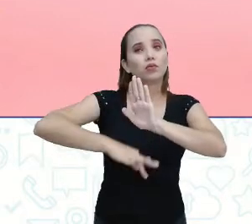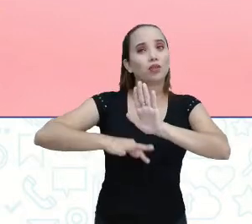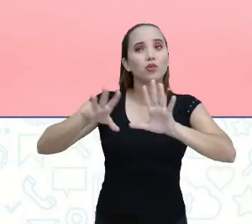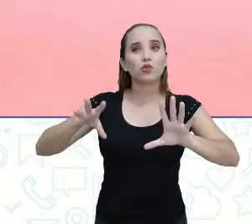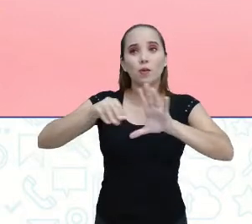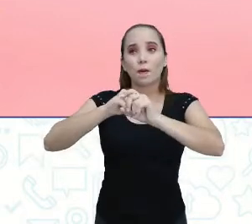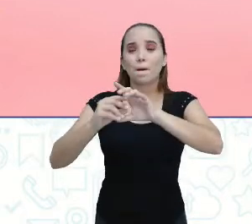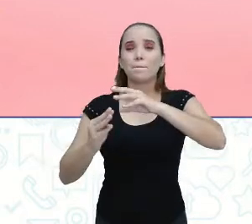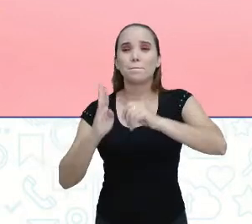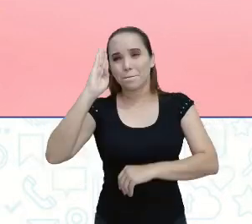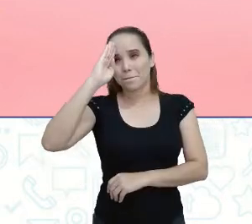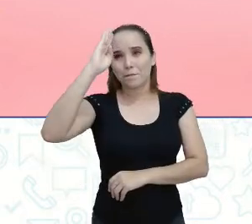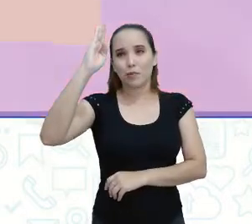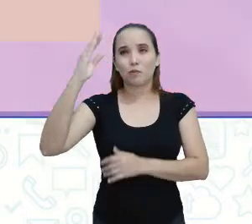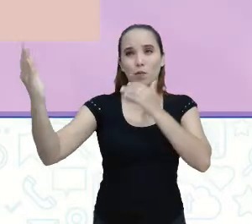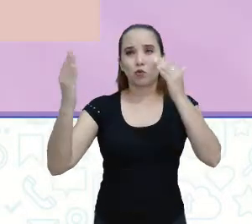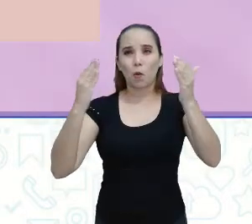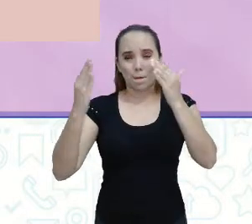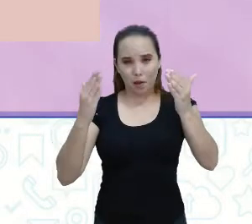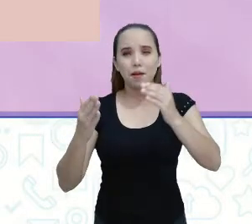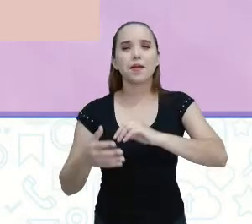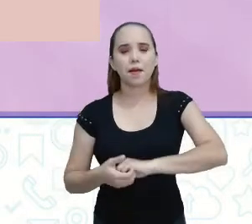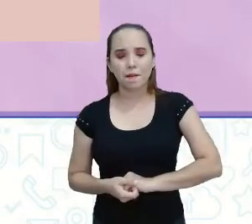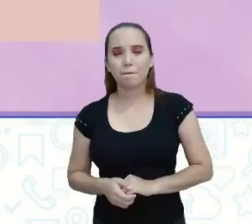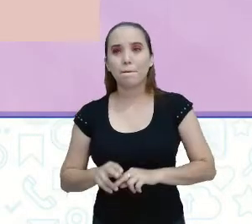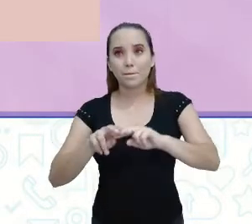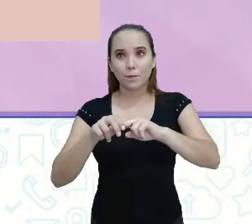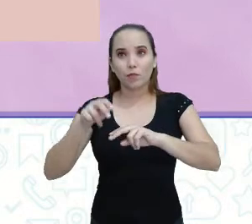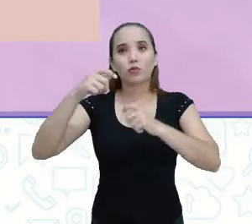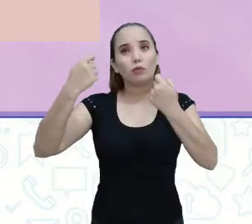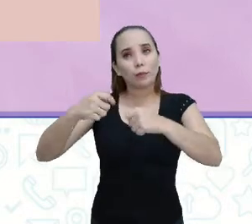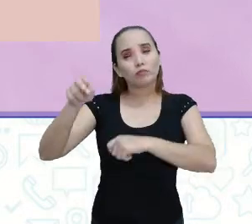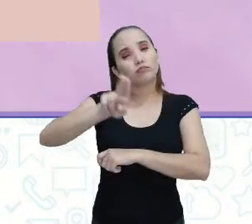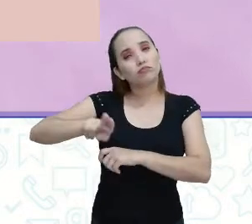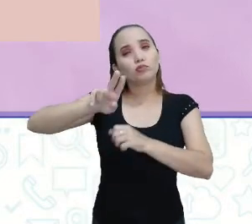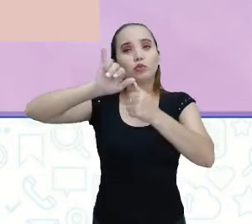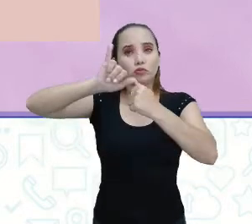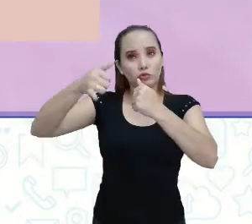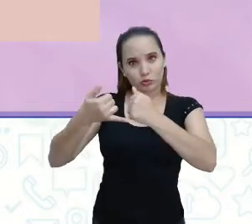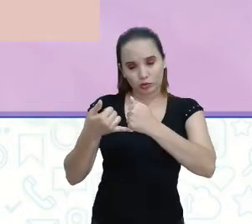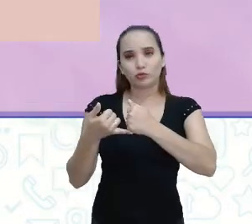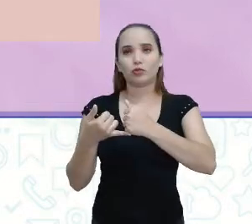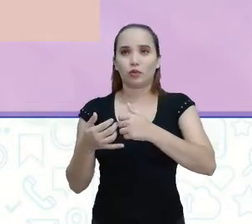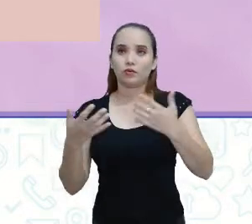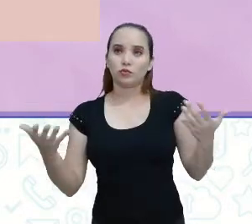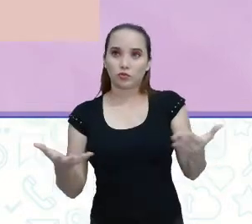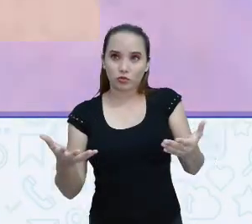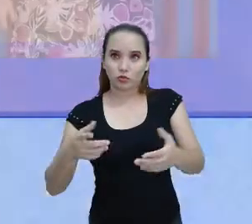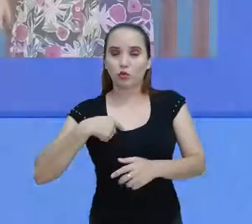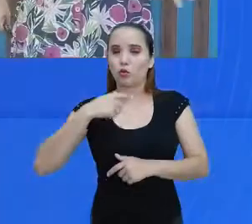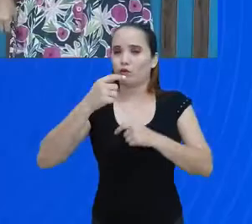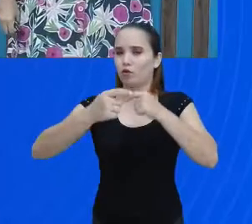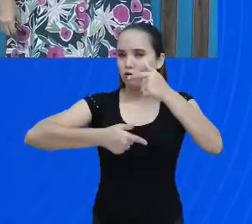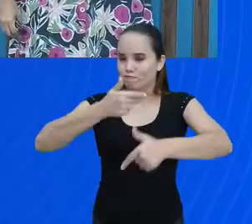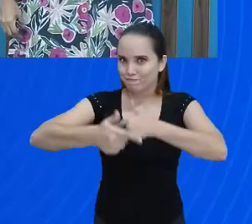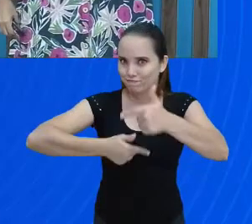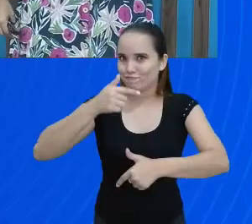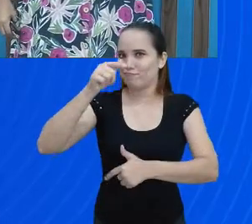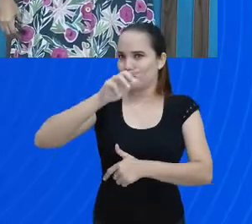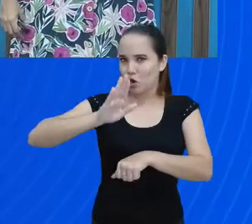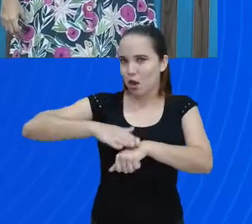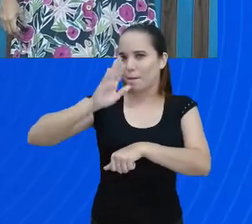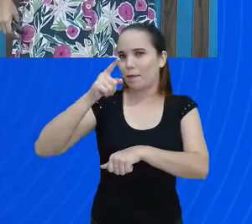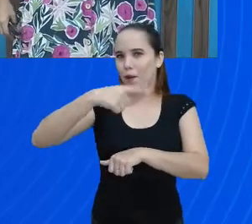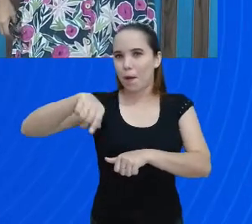descritor. Por esse motivo, é corrente o uso dos adjetivos. E agora eu vou trabalhar mais um pouco com vocês, tá certo? Eu vou fazer uma nova